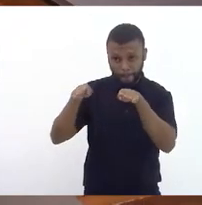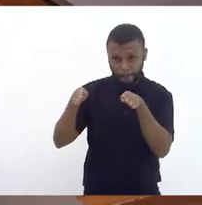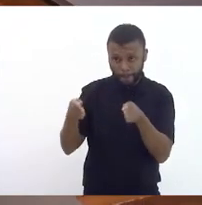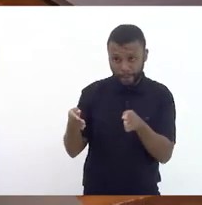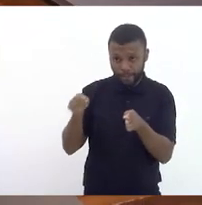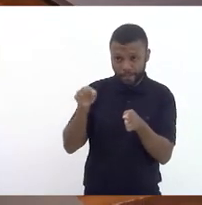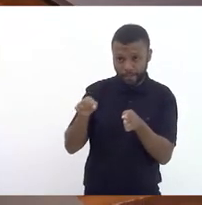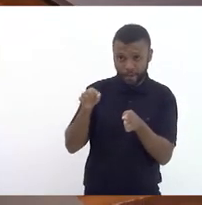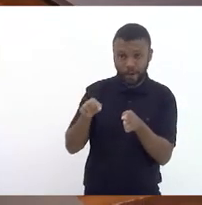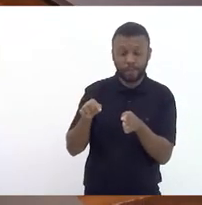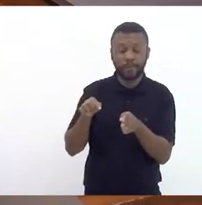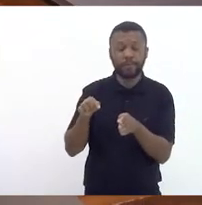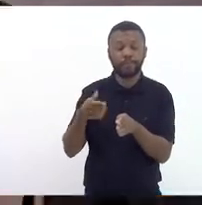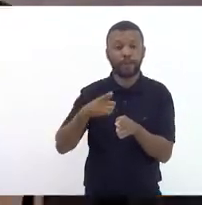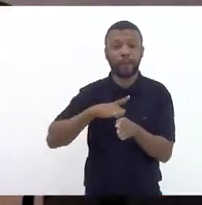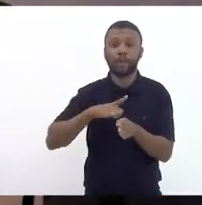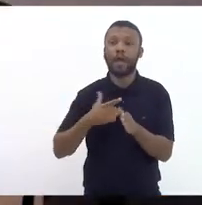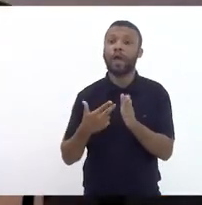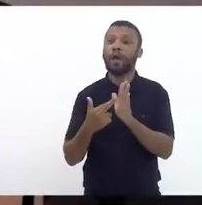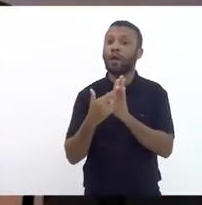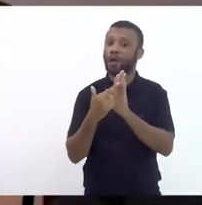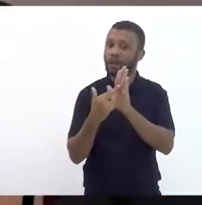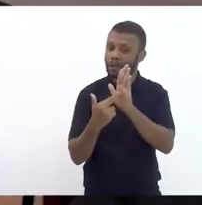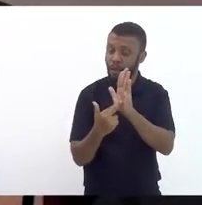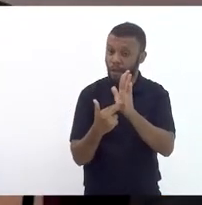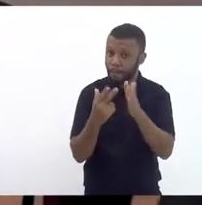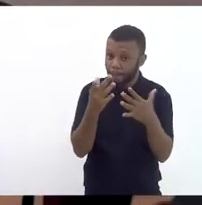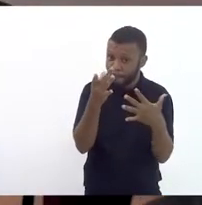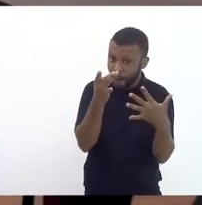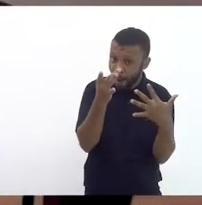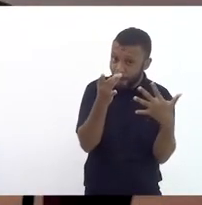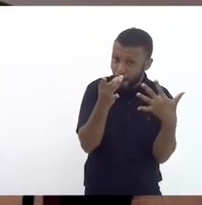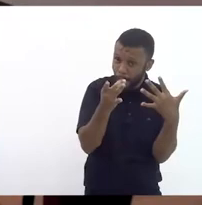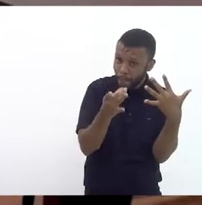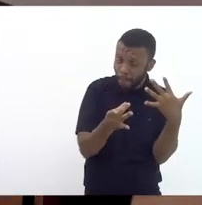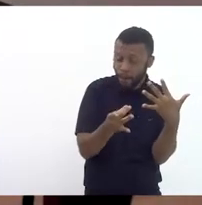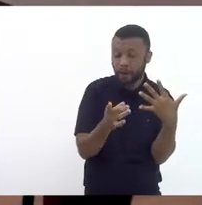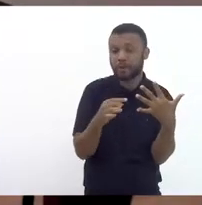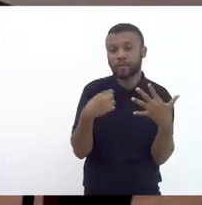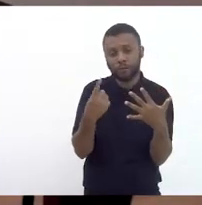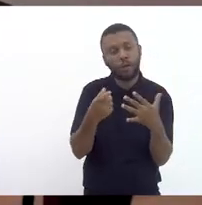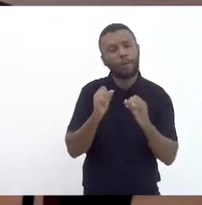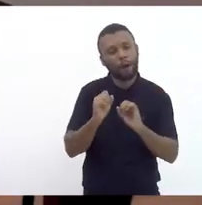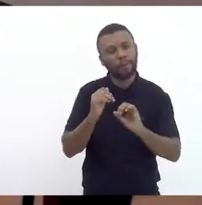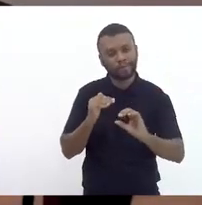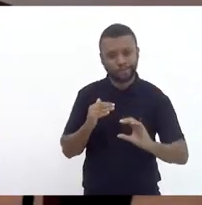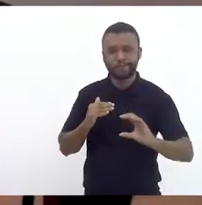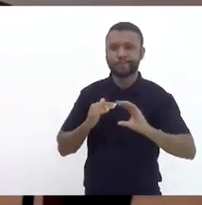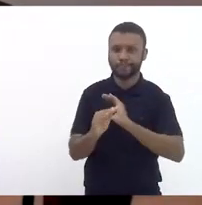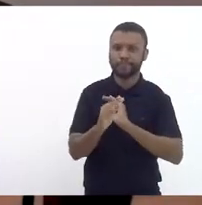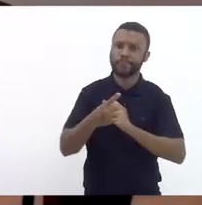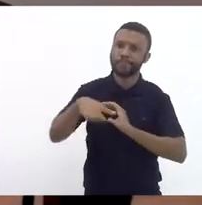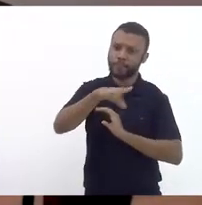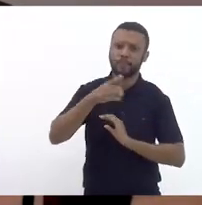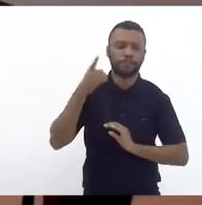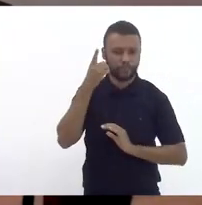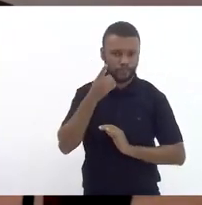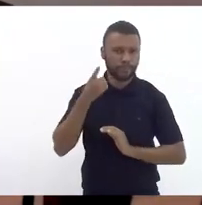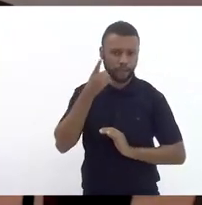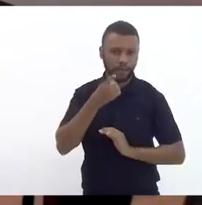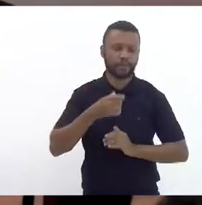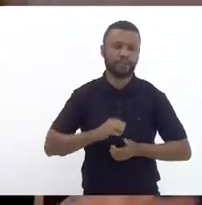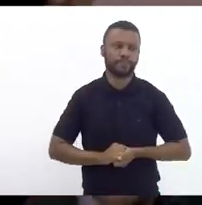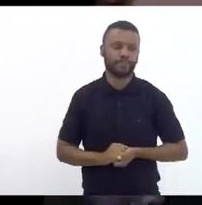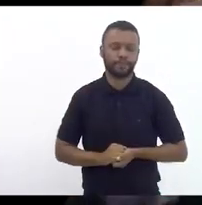eu tenho um relatório detalhado que eu posso depois encaminhar para os senhores. Nós fizemos